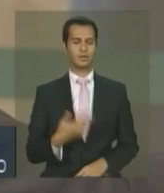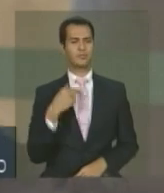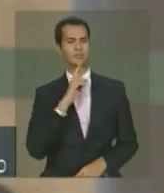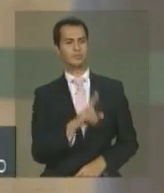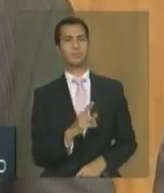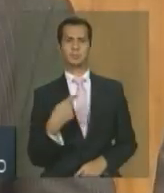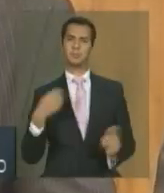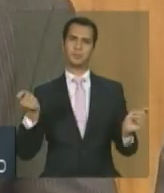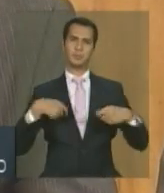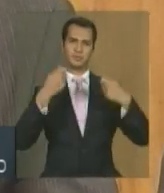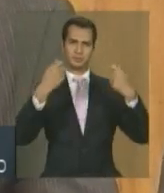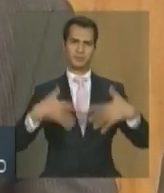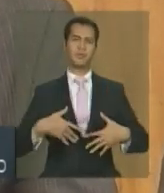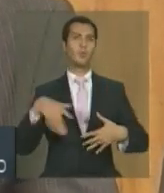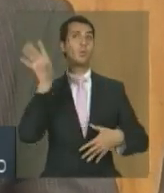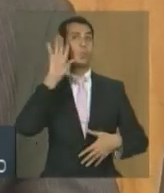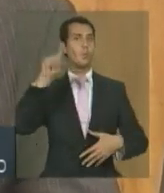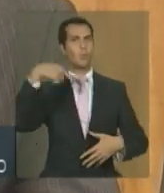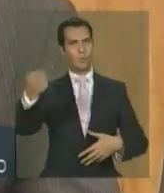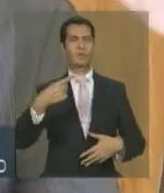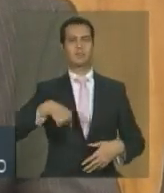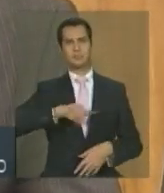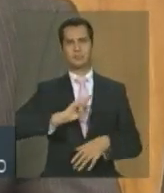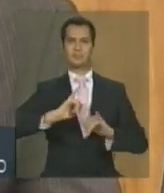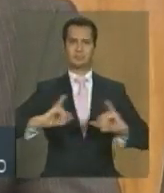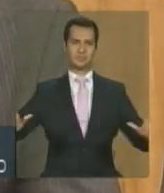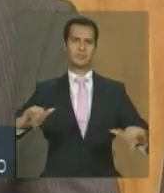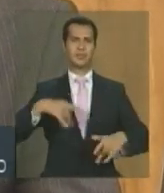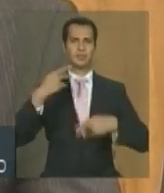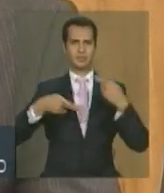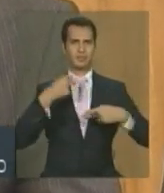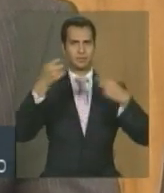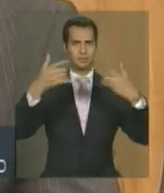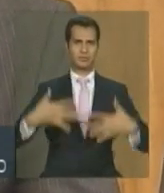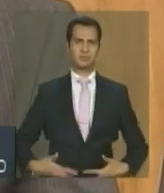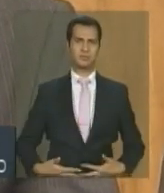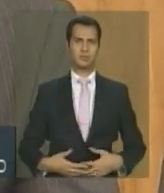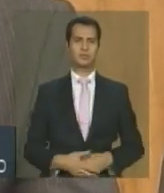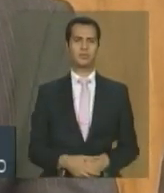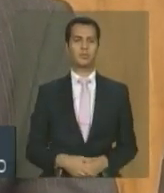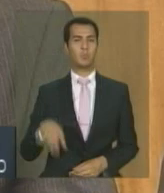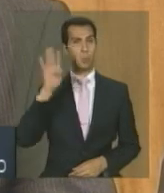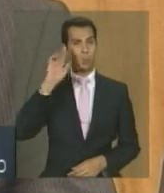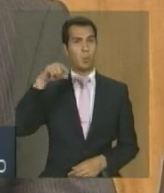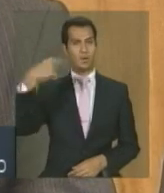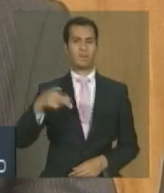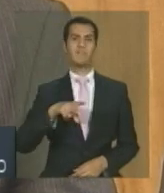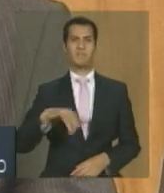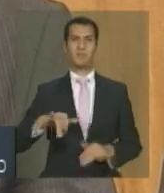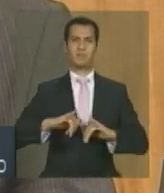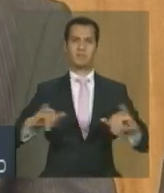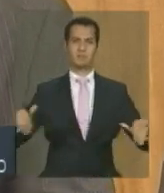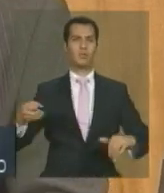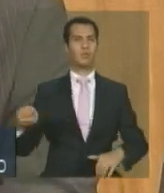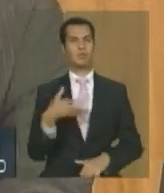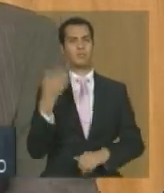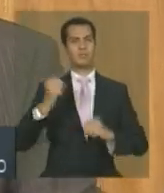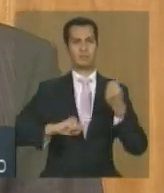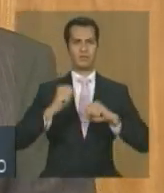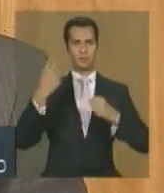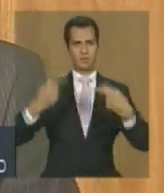conversa. Tá bom? Quarta-feira terá um novo anúncio de uma nova planta industrial no Brasil.